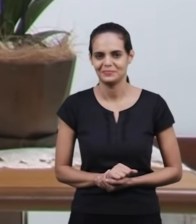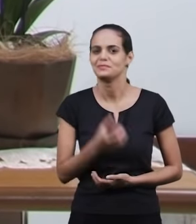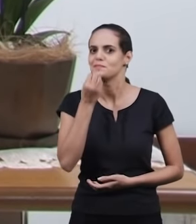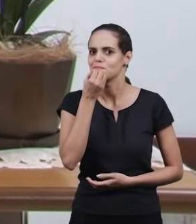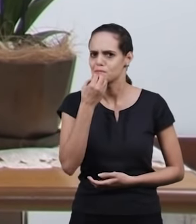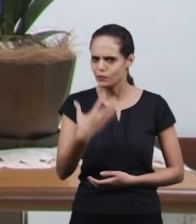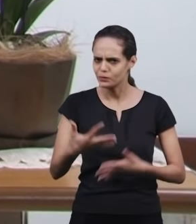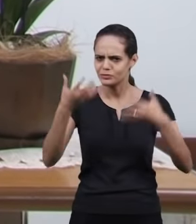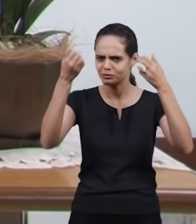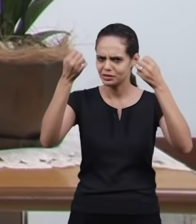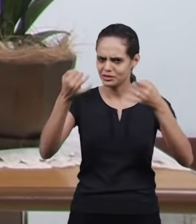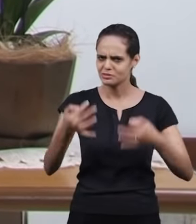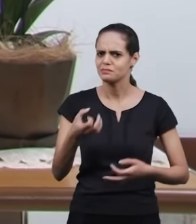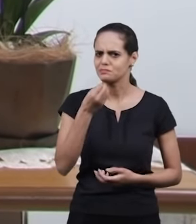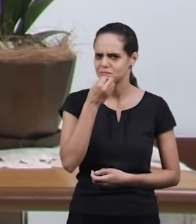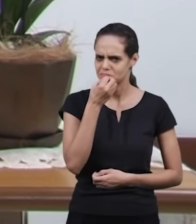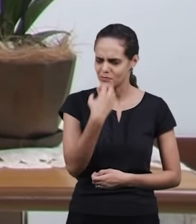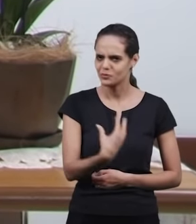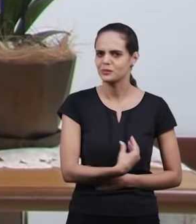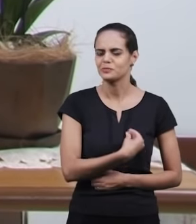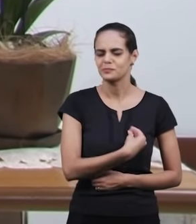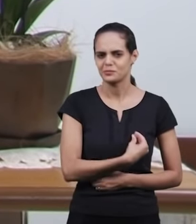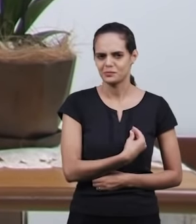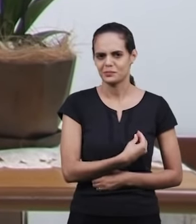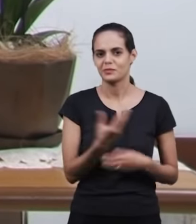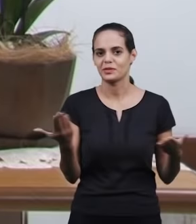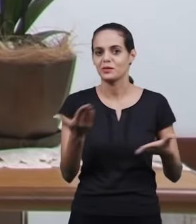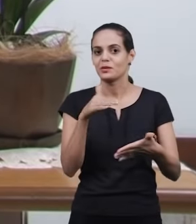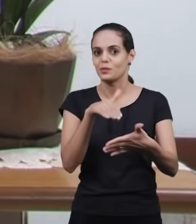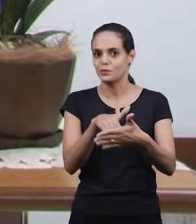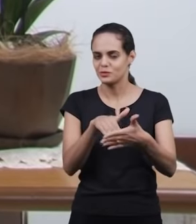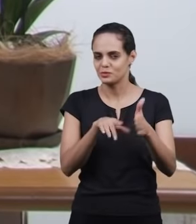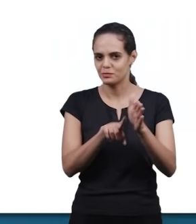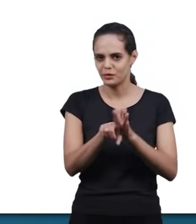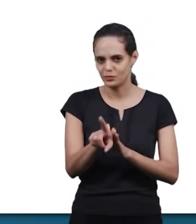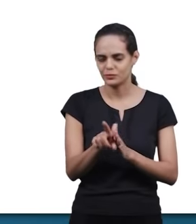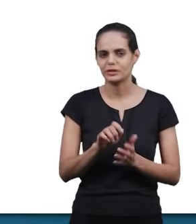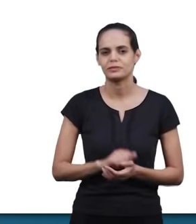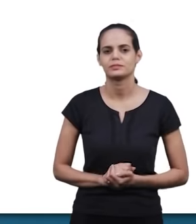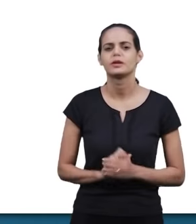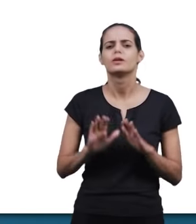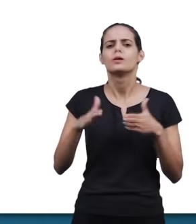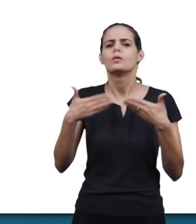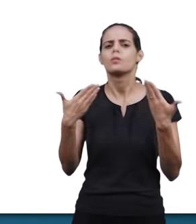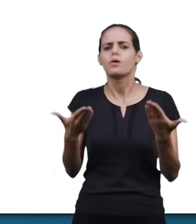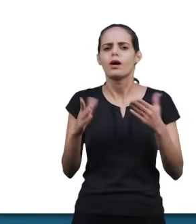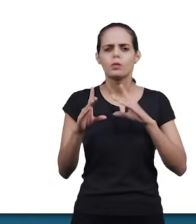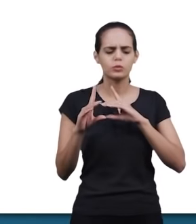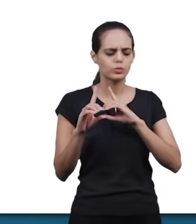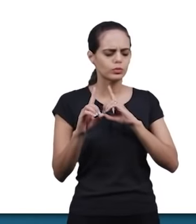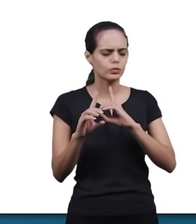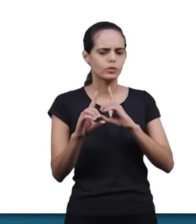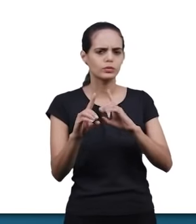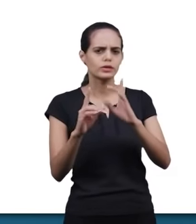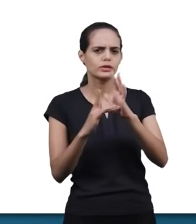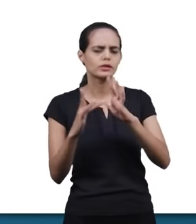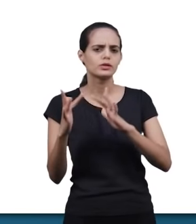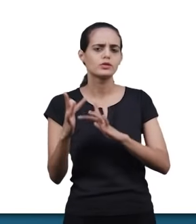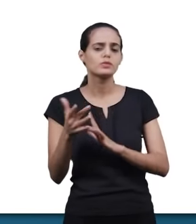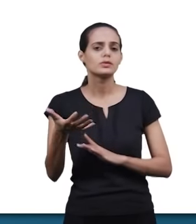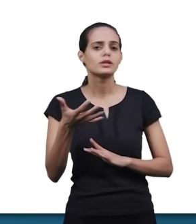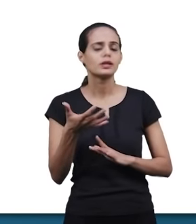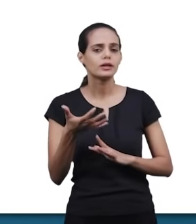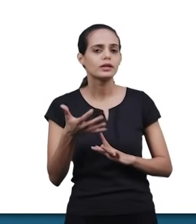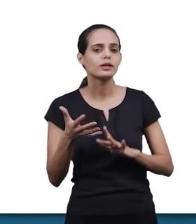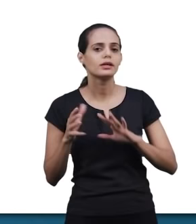que você trouxe, boa participação. Vamos agora à nossa última pergunta. Qual era a doutrina que o Senhor Jesus